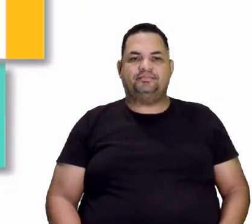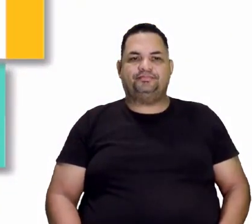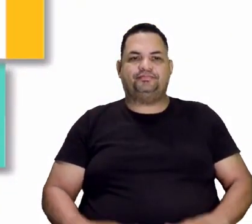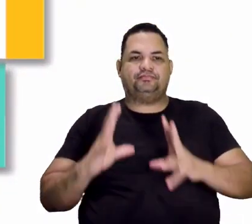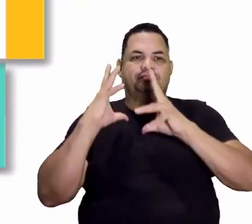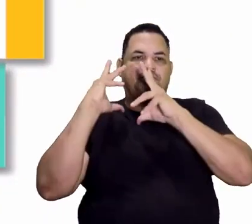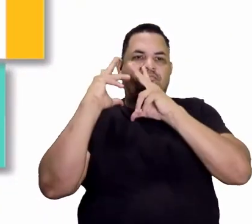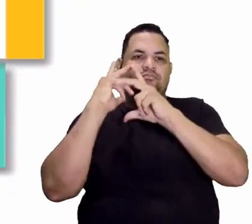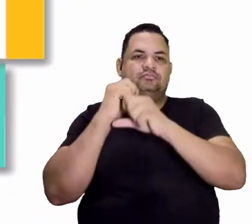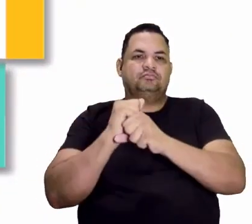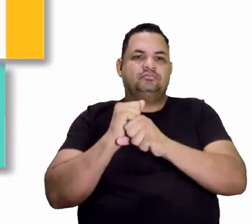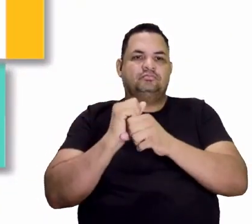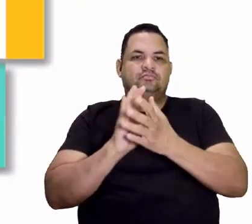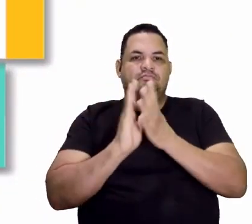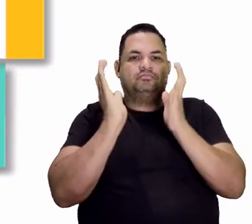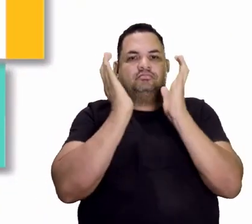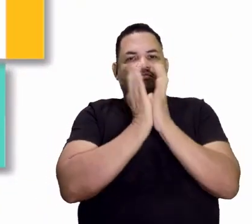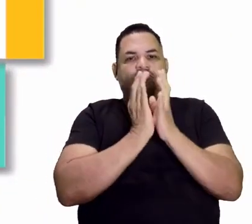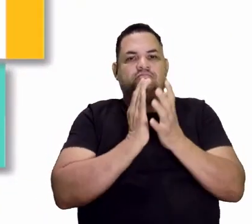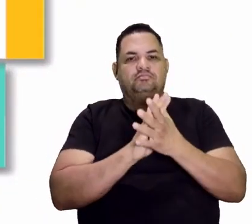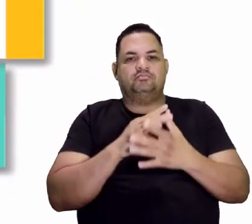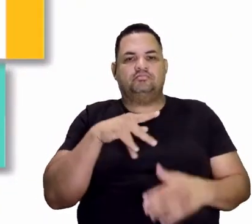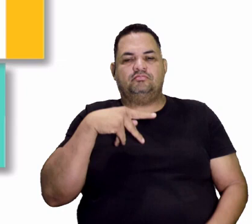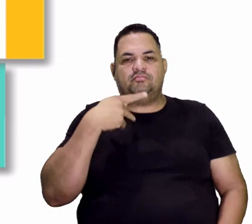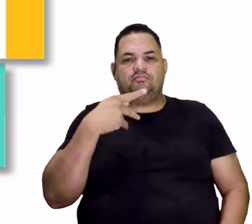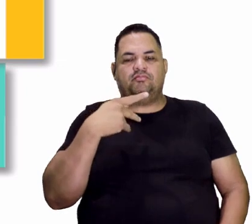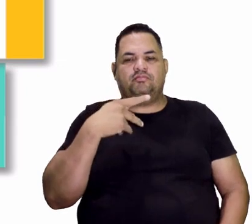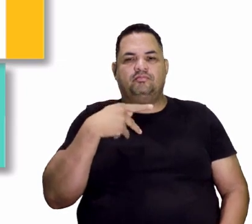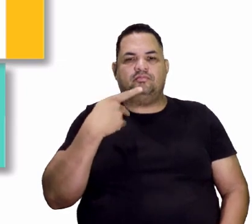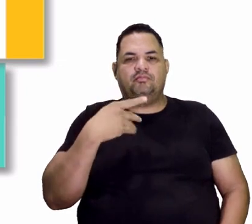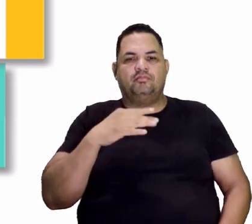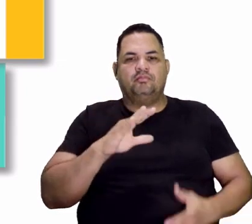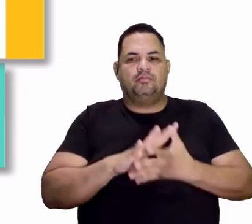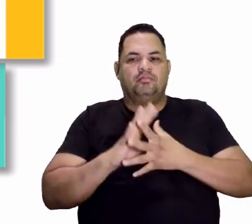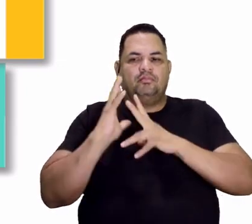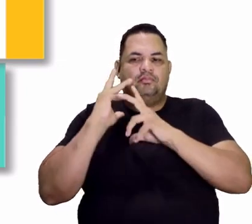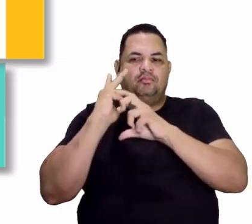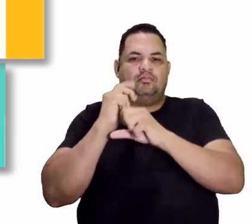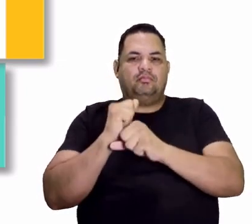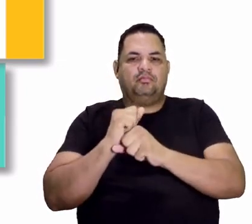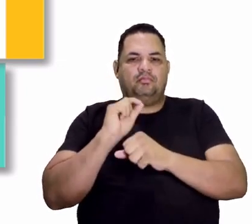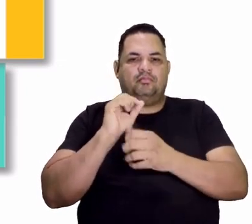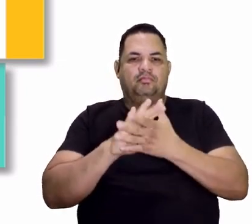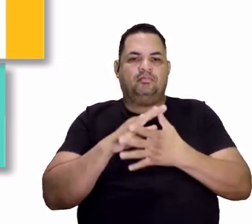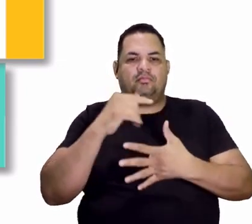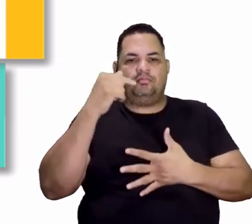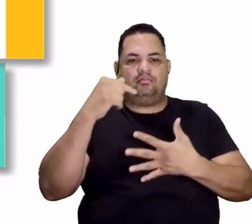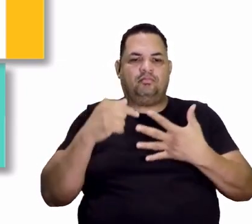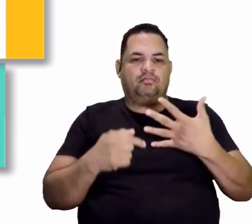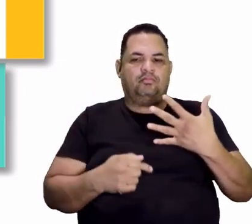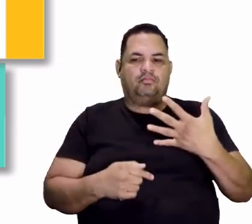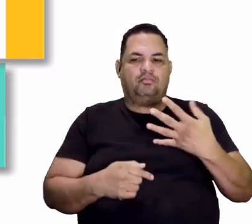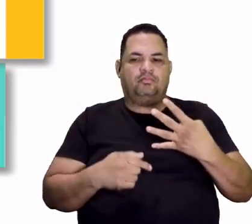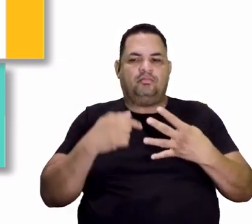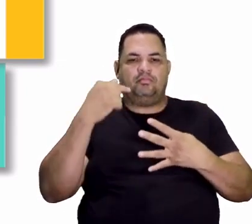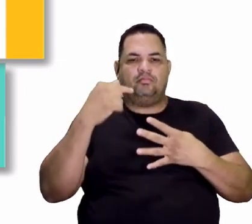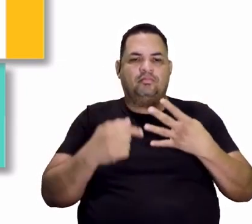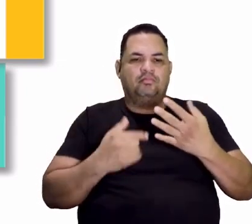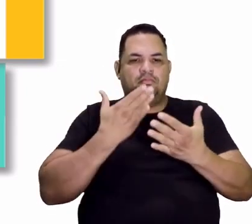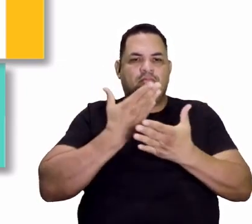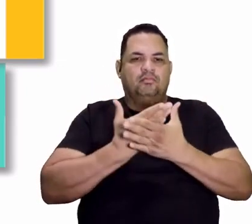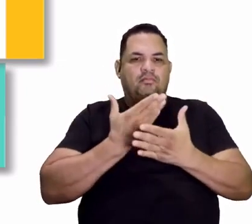Revisão geral, unidade 1. Nós vamos revisar essas 4 aulas, olha